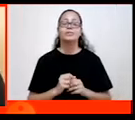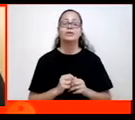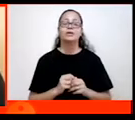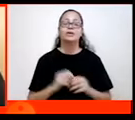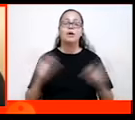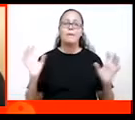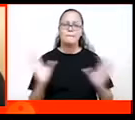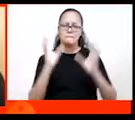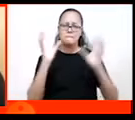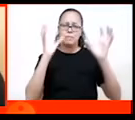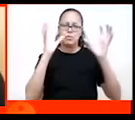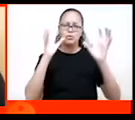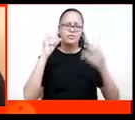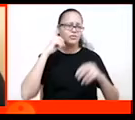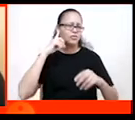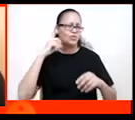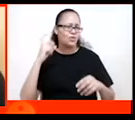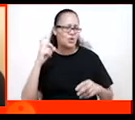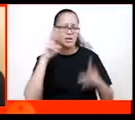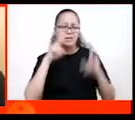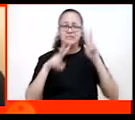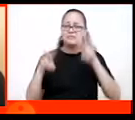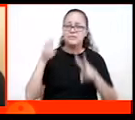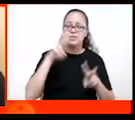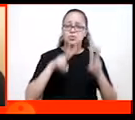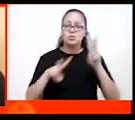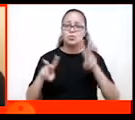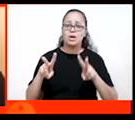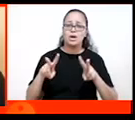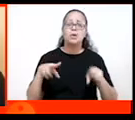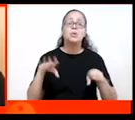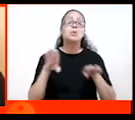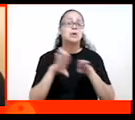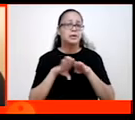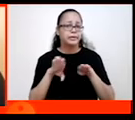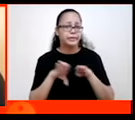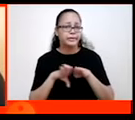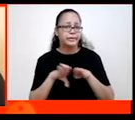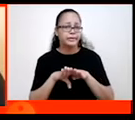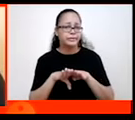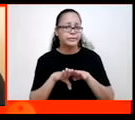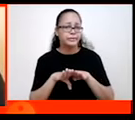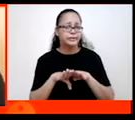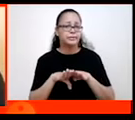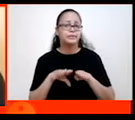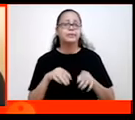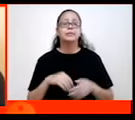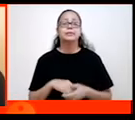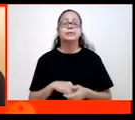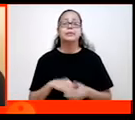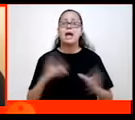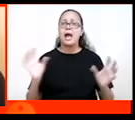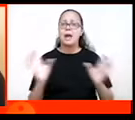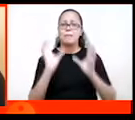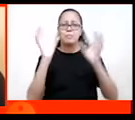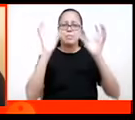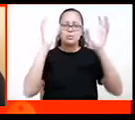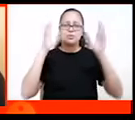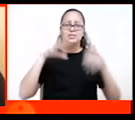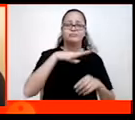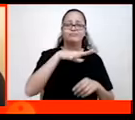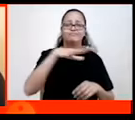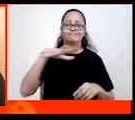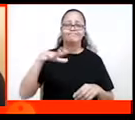poluição sonora, poluição visual e também, acredito que é que se refere à apostila aí, né, a poluição do meio